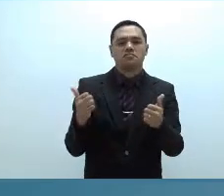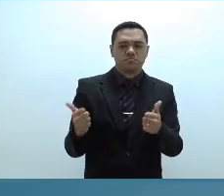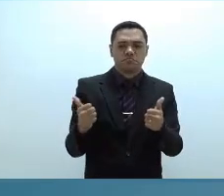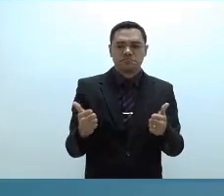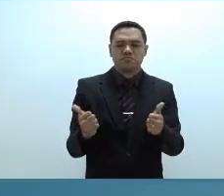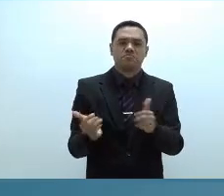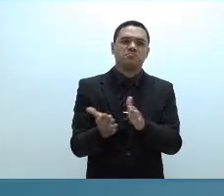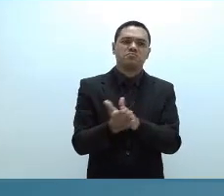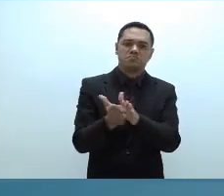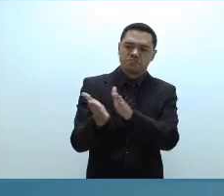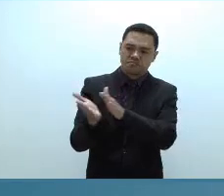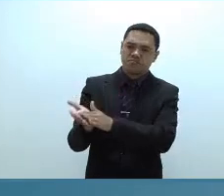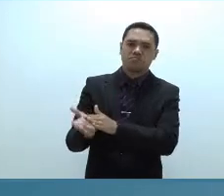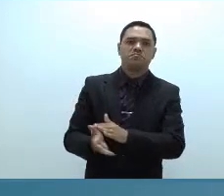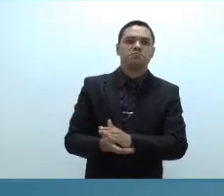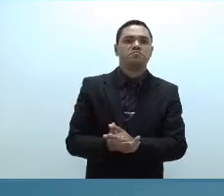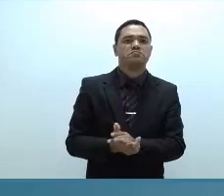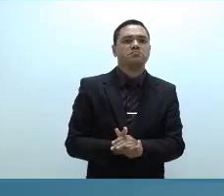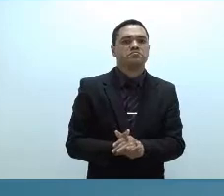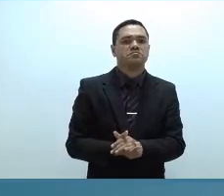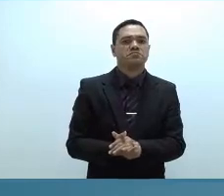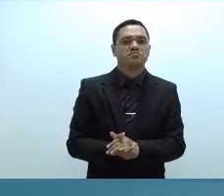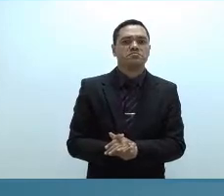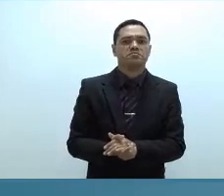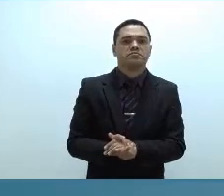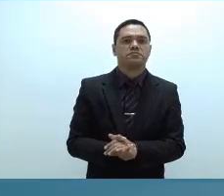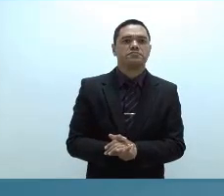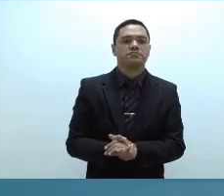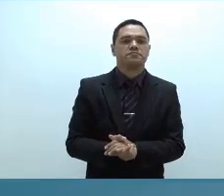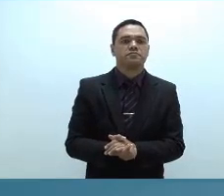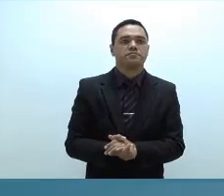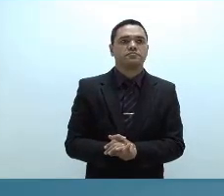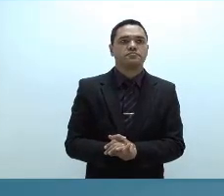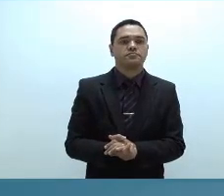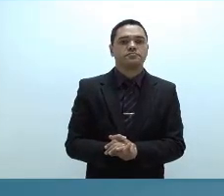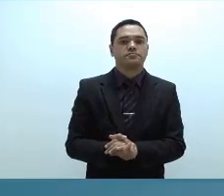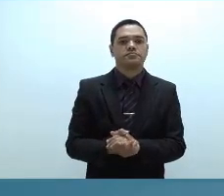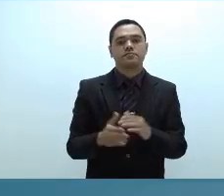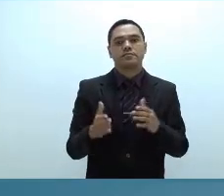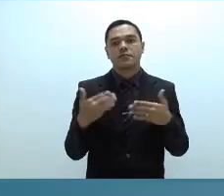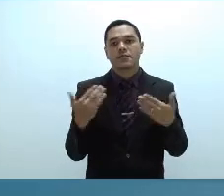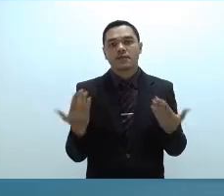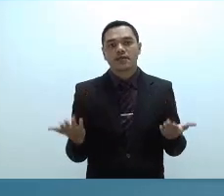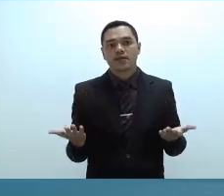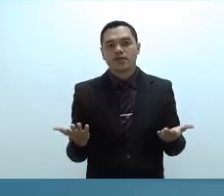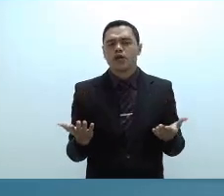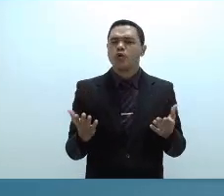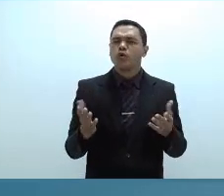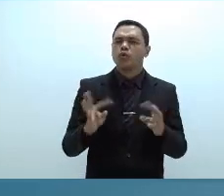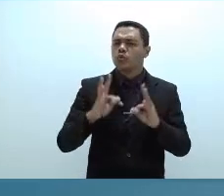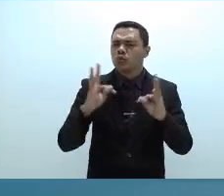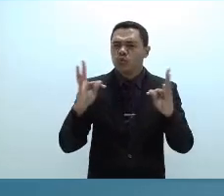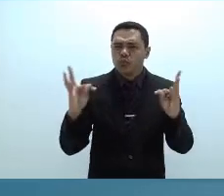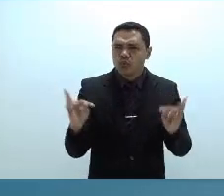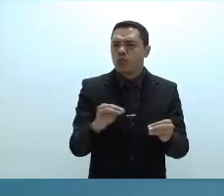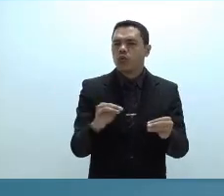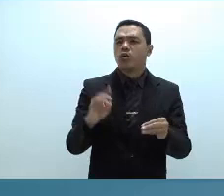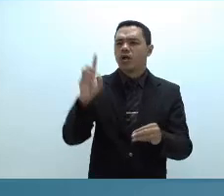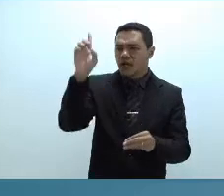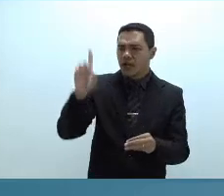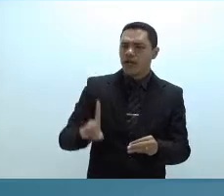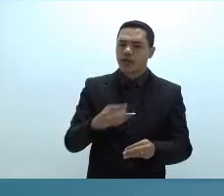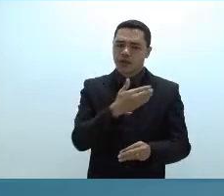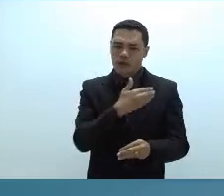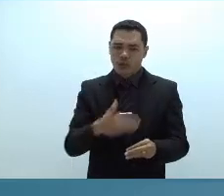Estouro, filho do Roberto. Na verdade, nem tudo vai ser direito público, nem tudo vai ser